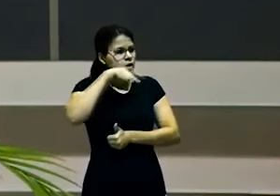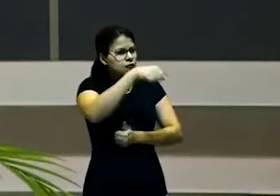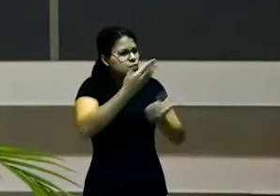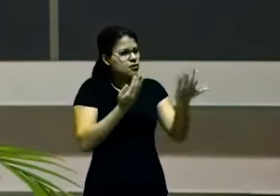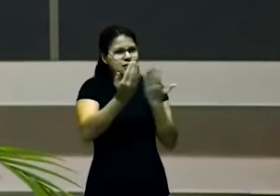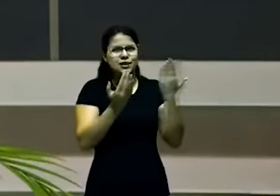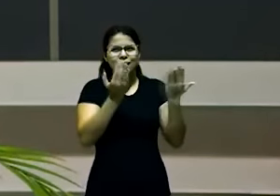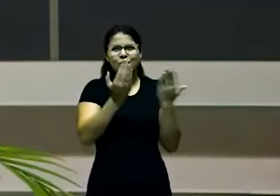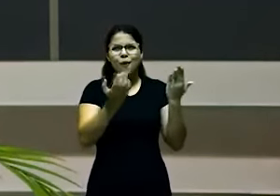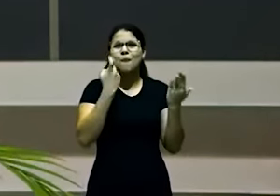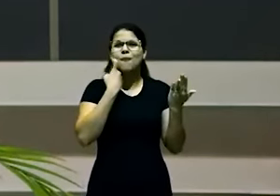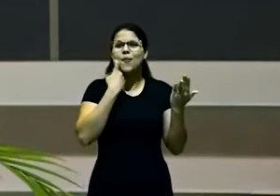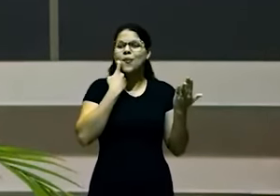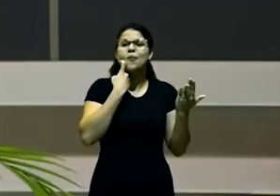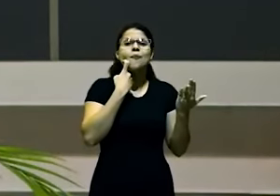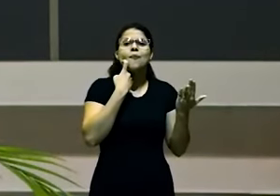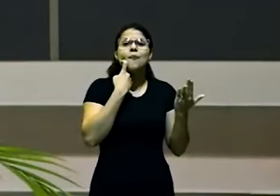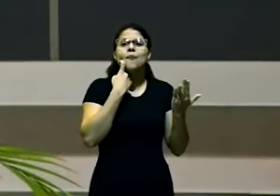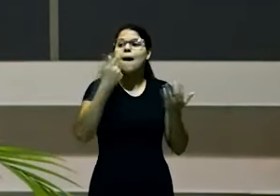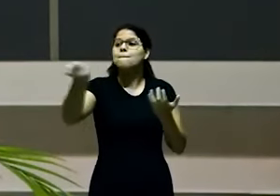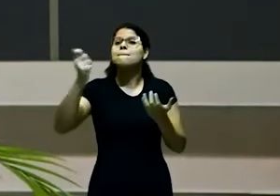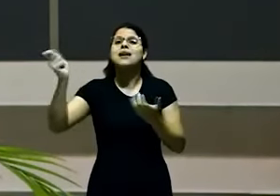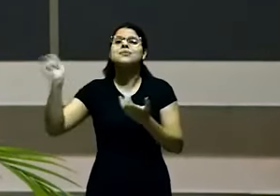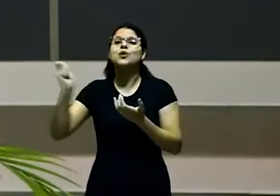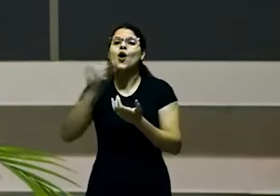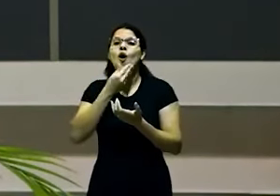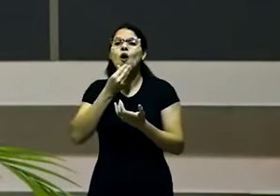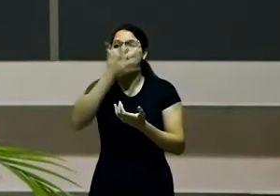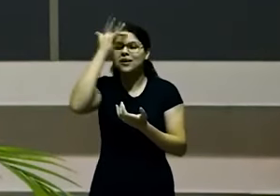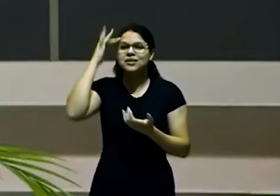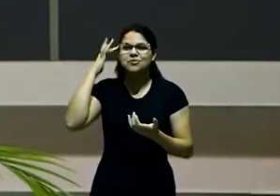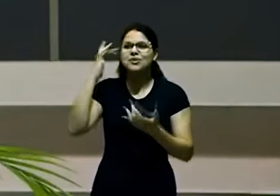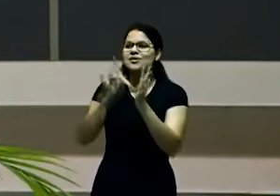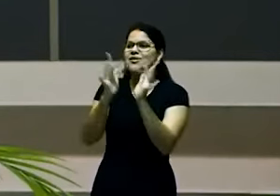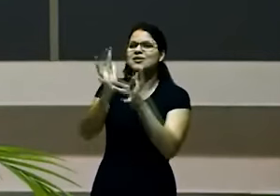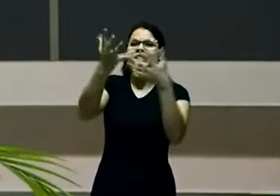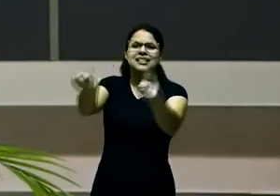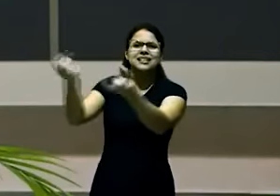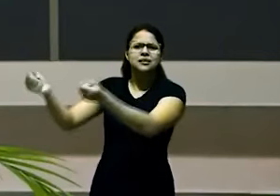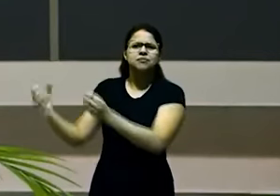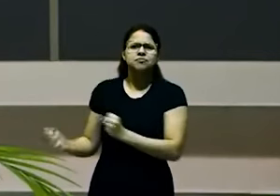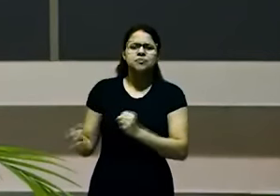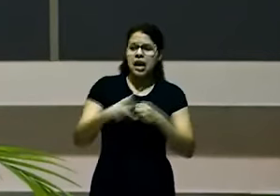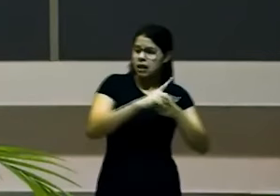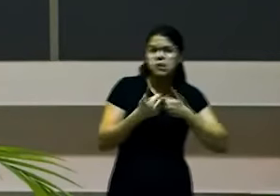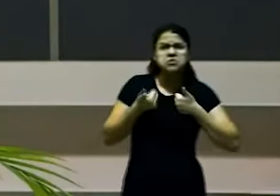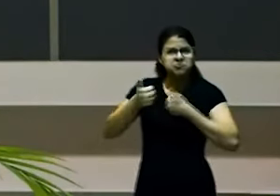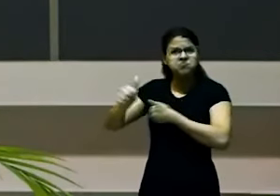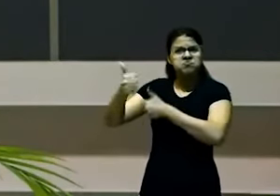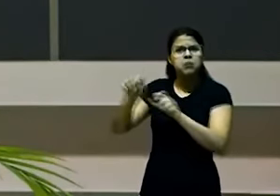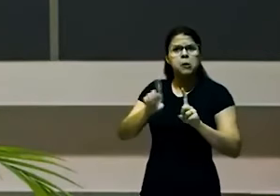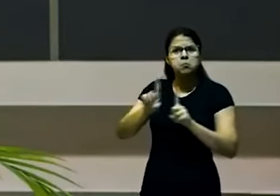de homem Pedro começa a seguir Jesus Pedro começa a andar